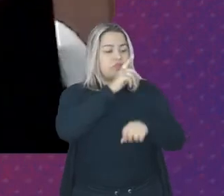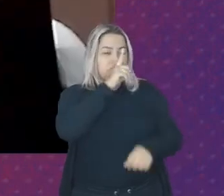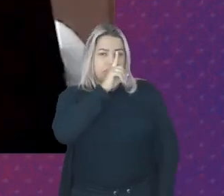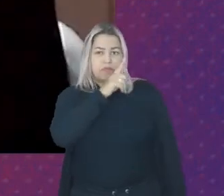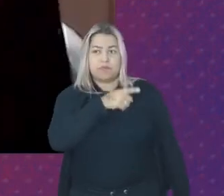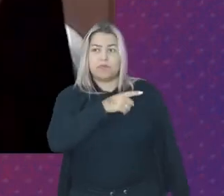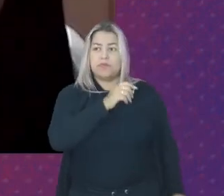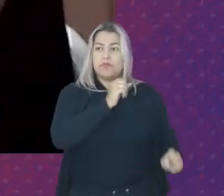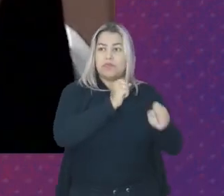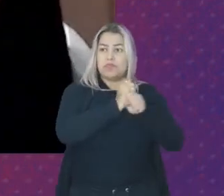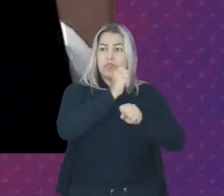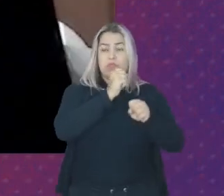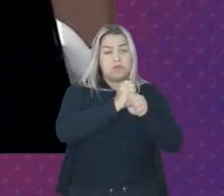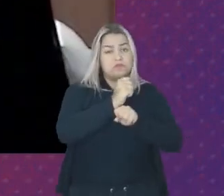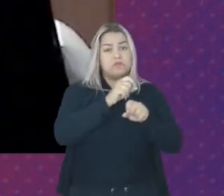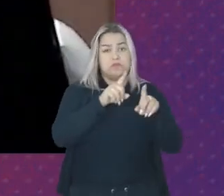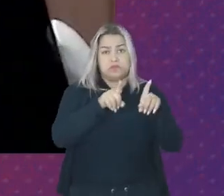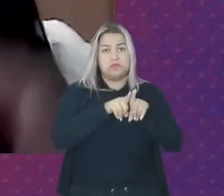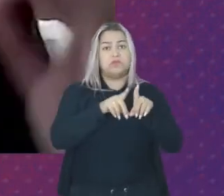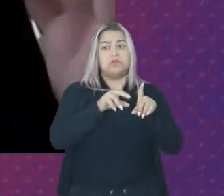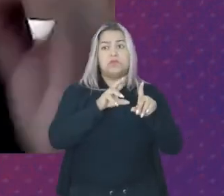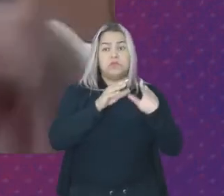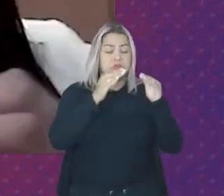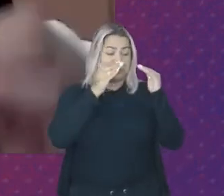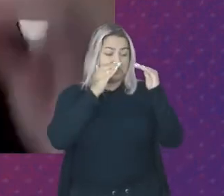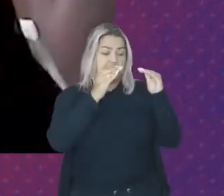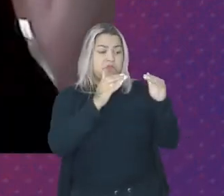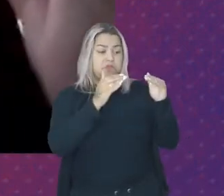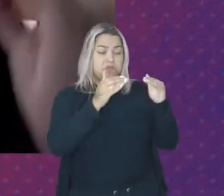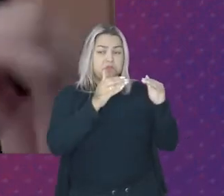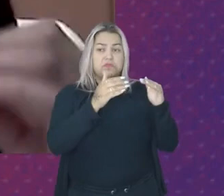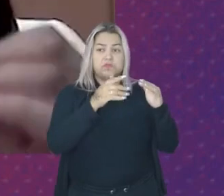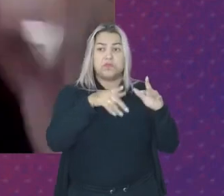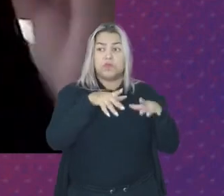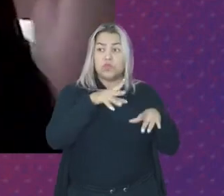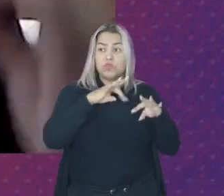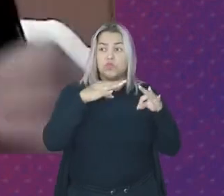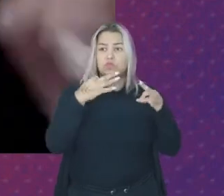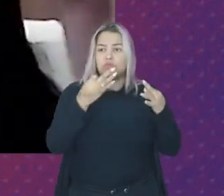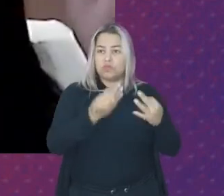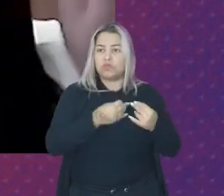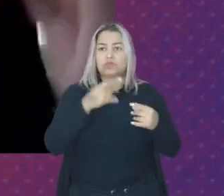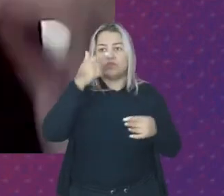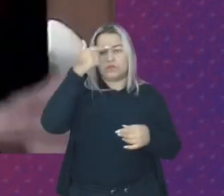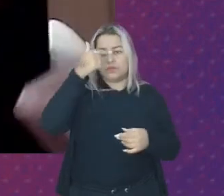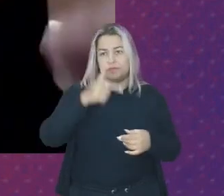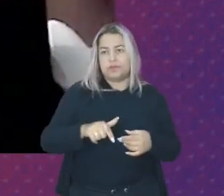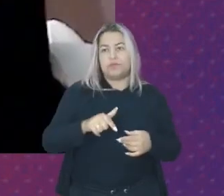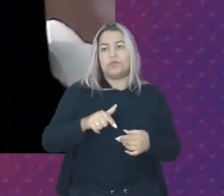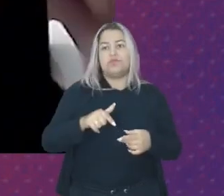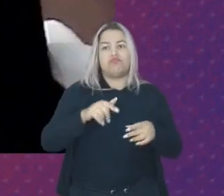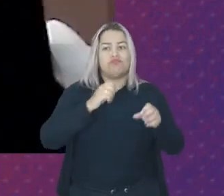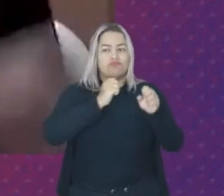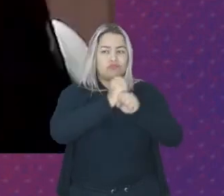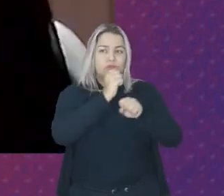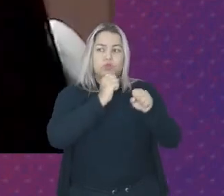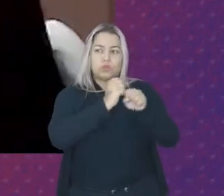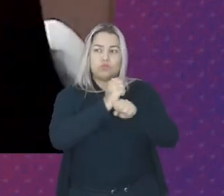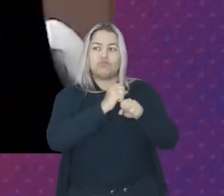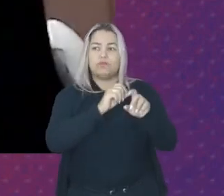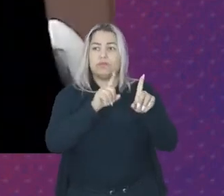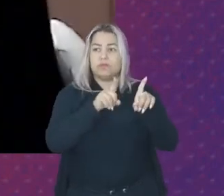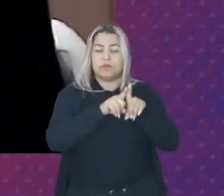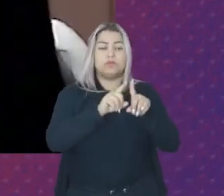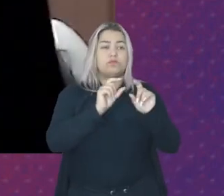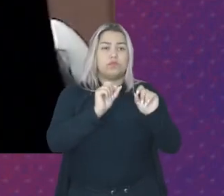autoridade, ela construiu reputação através disso. Então, a repetição é um caminho essencial